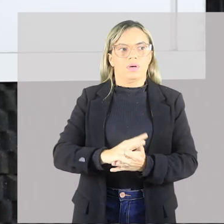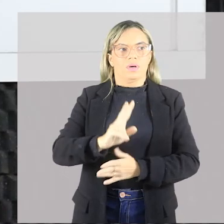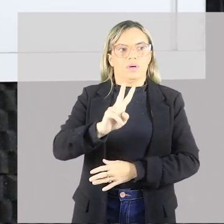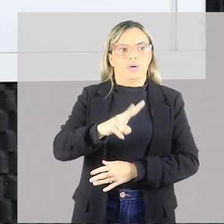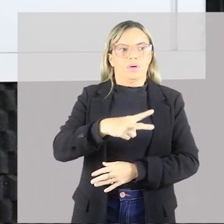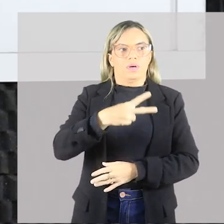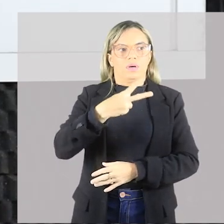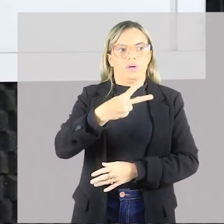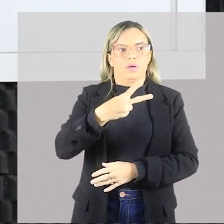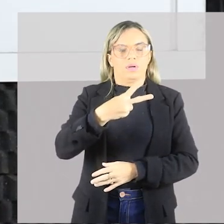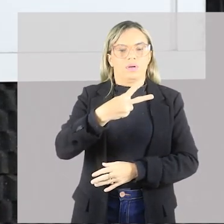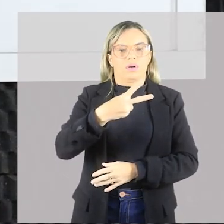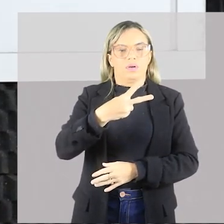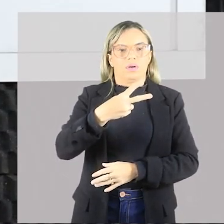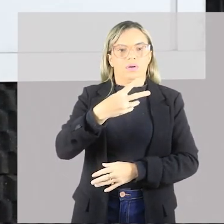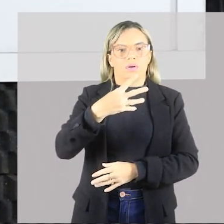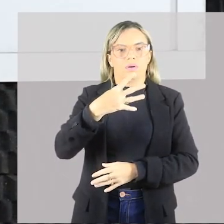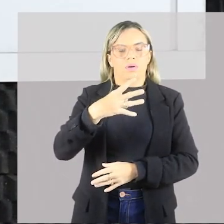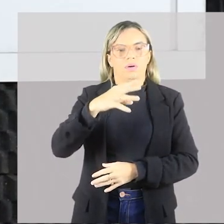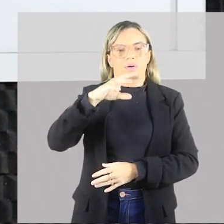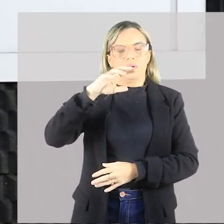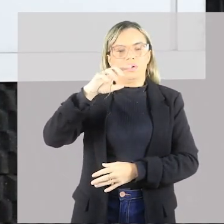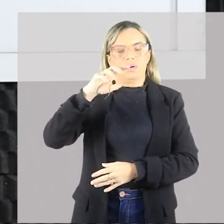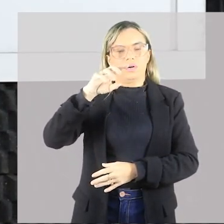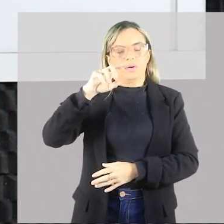Então, ele passa a ter